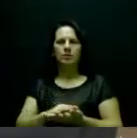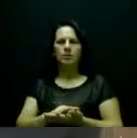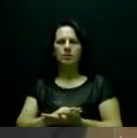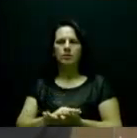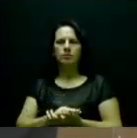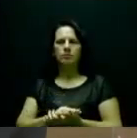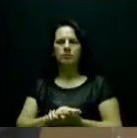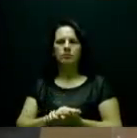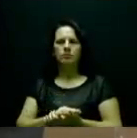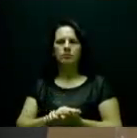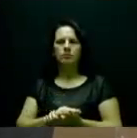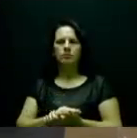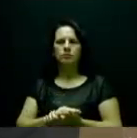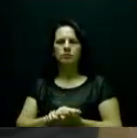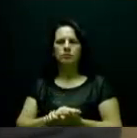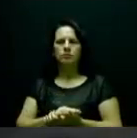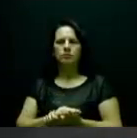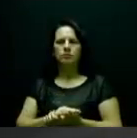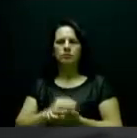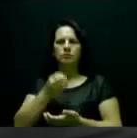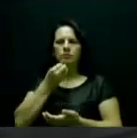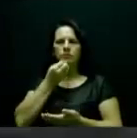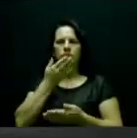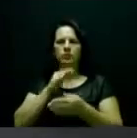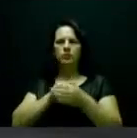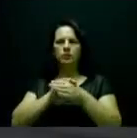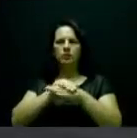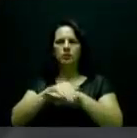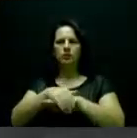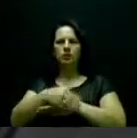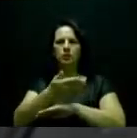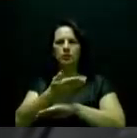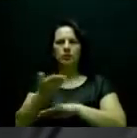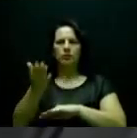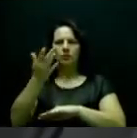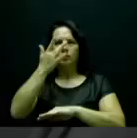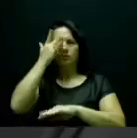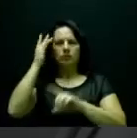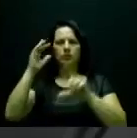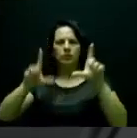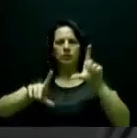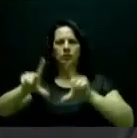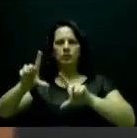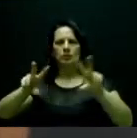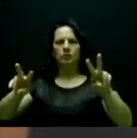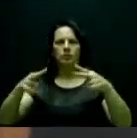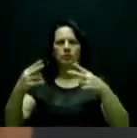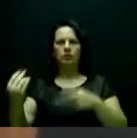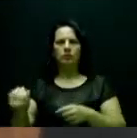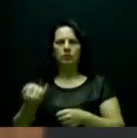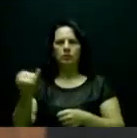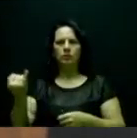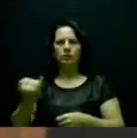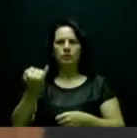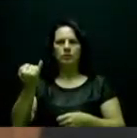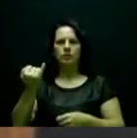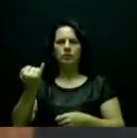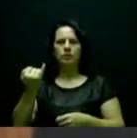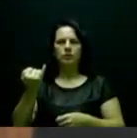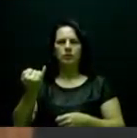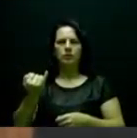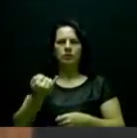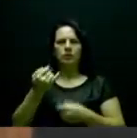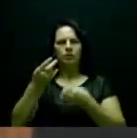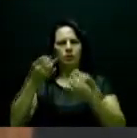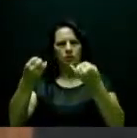vereadores. Olha, primeiro dar uma boa noite, né, para todos os telespectadores. É de grande importância a gente estar falando aqui até